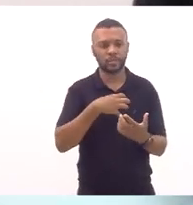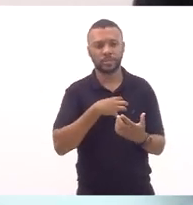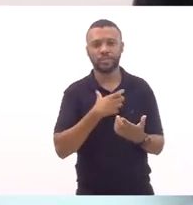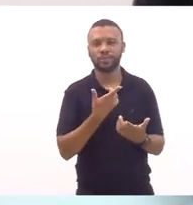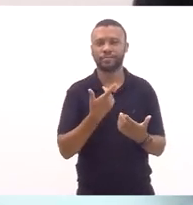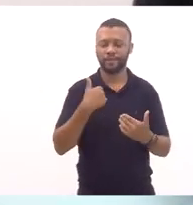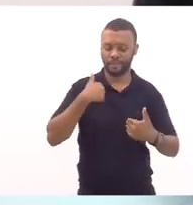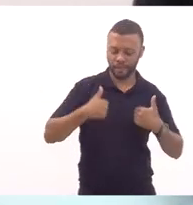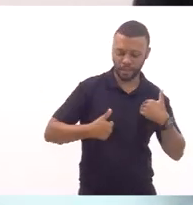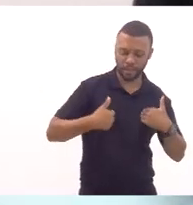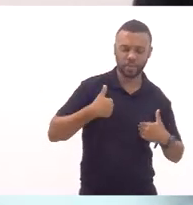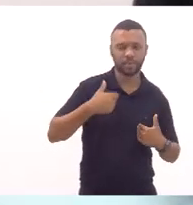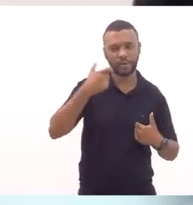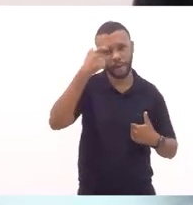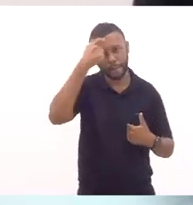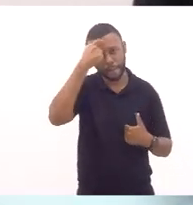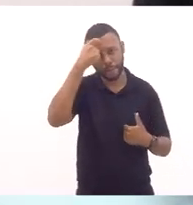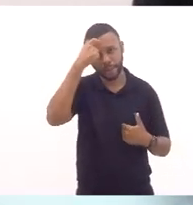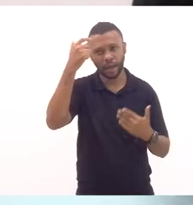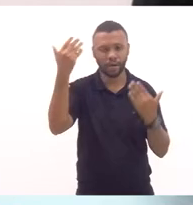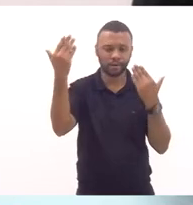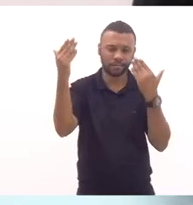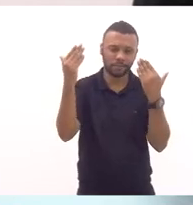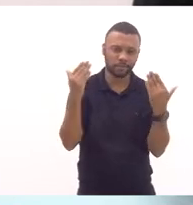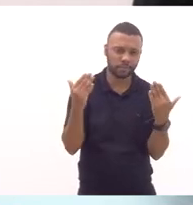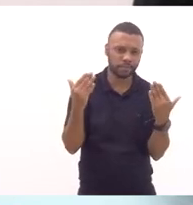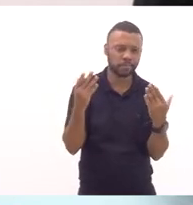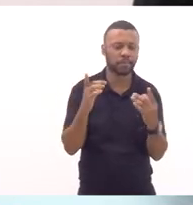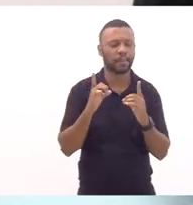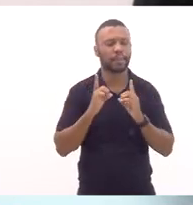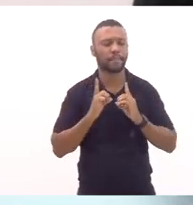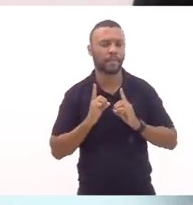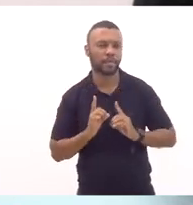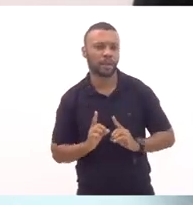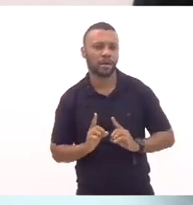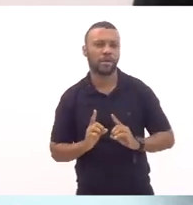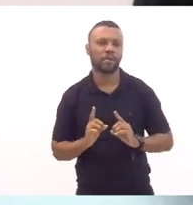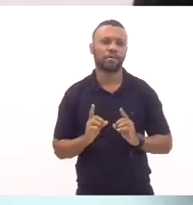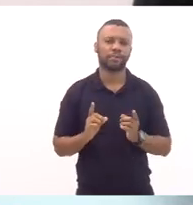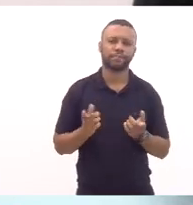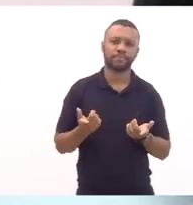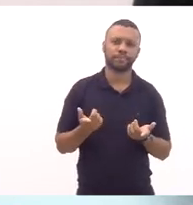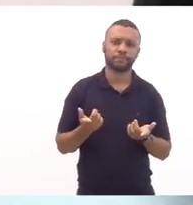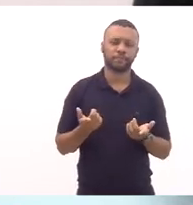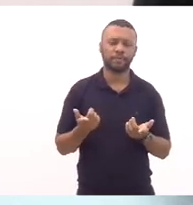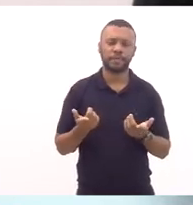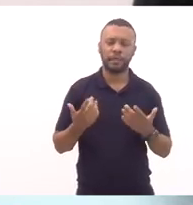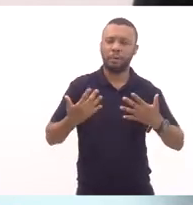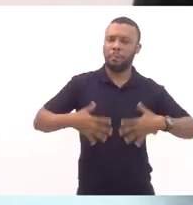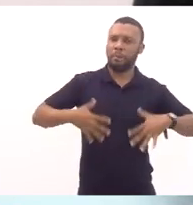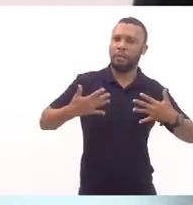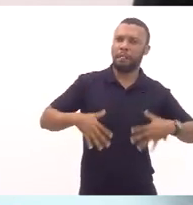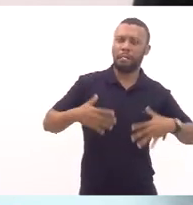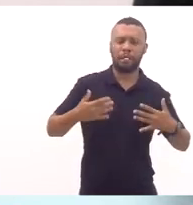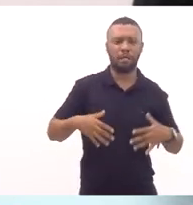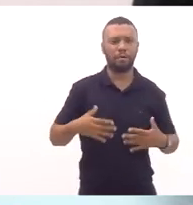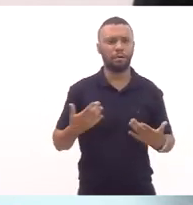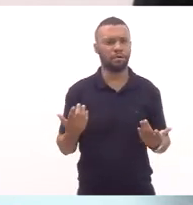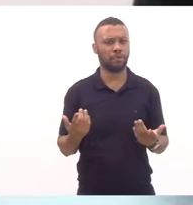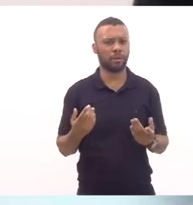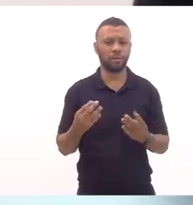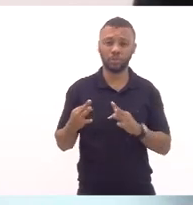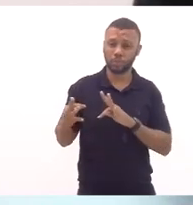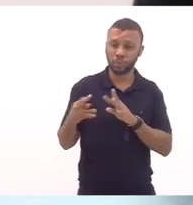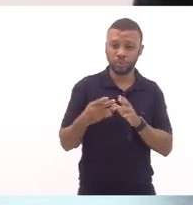mental. Distimia, fobias, depressões, síndrome de pânico, tudo surgiu nesse momento, além